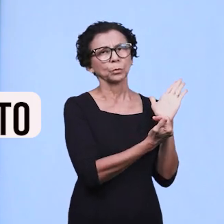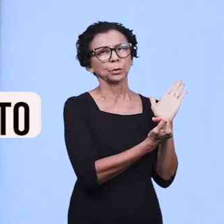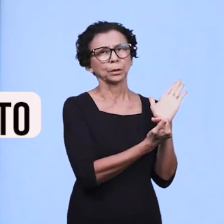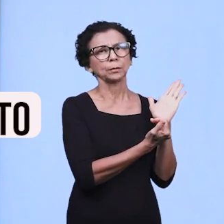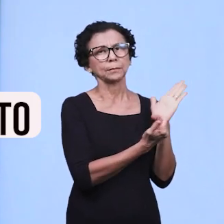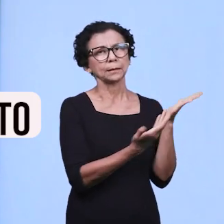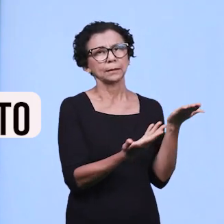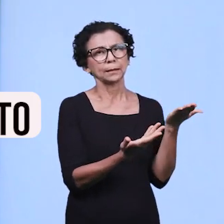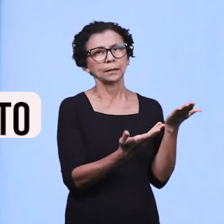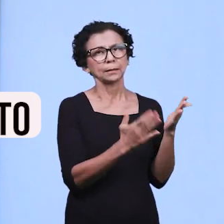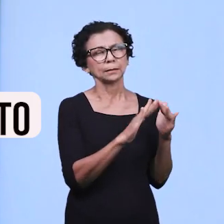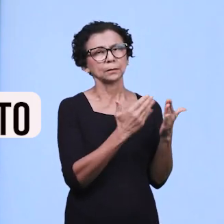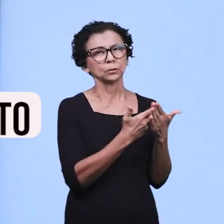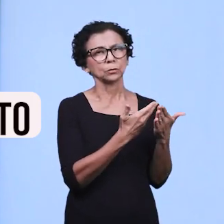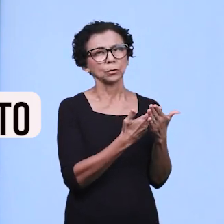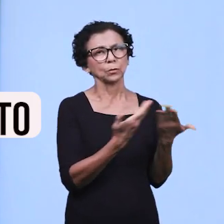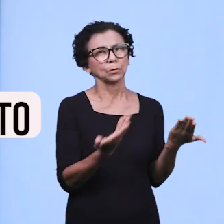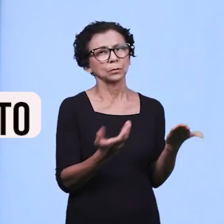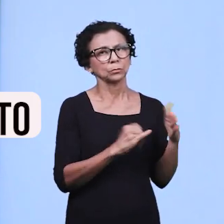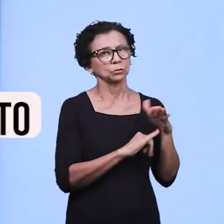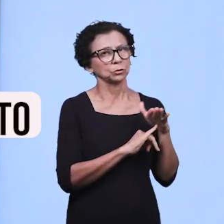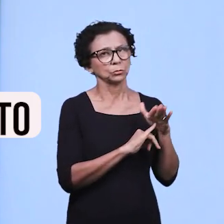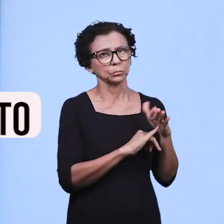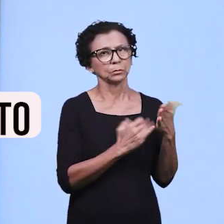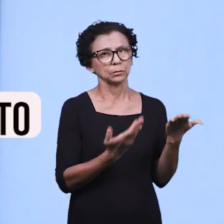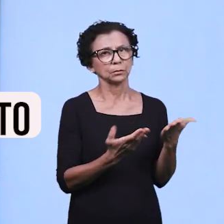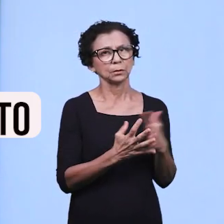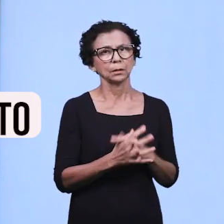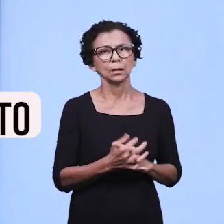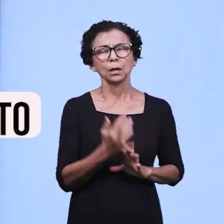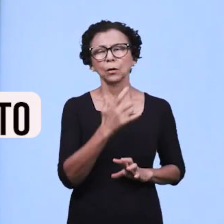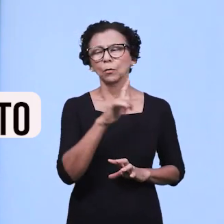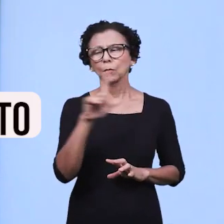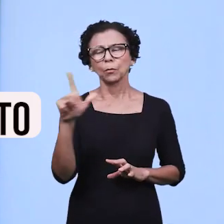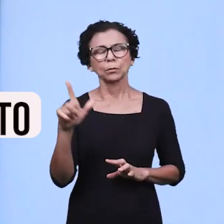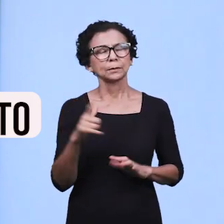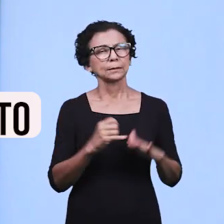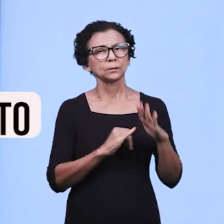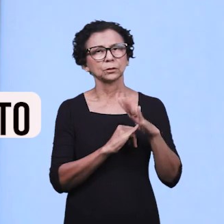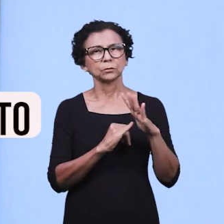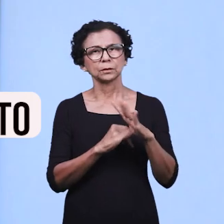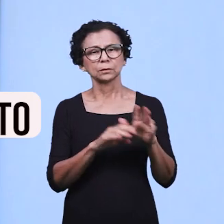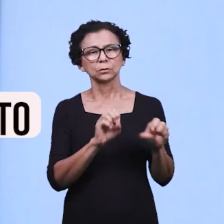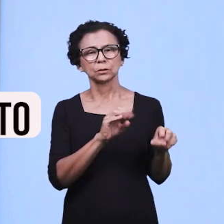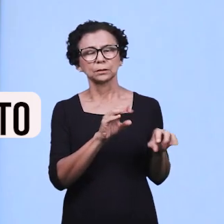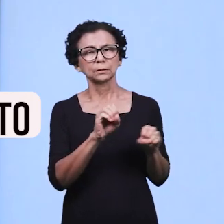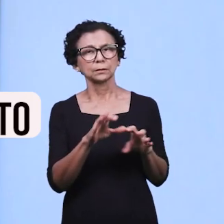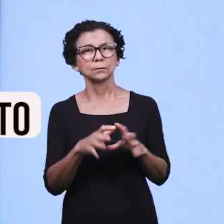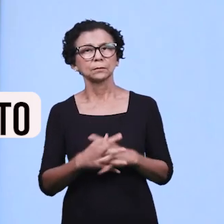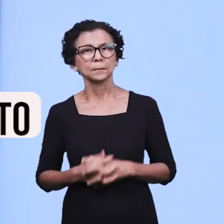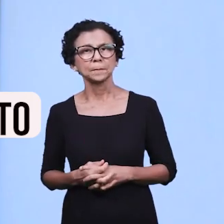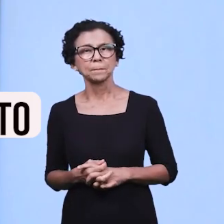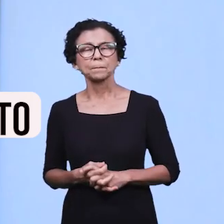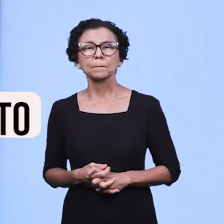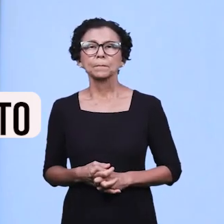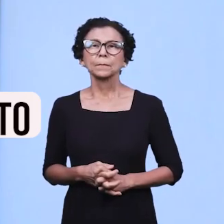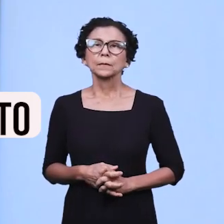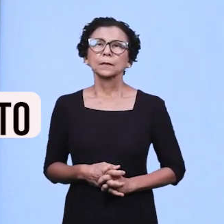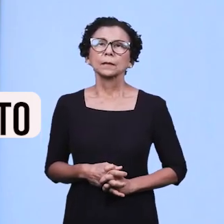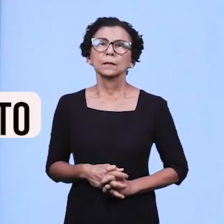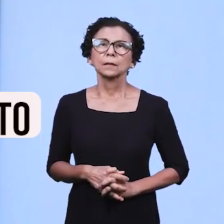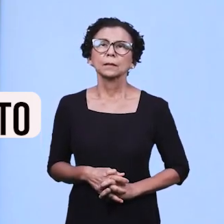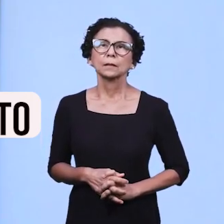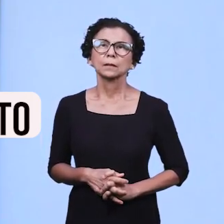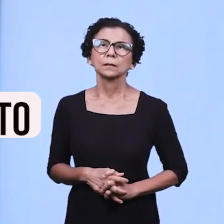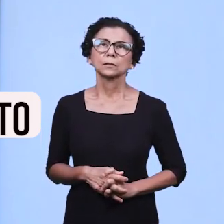Dodge. Alguns outras instituições de educação, né, que apresentam,